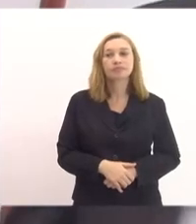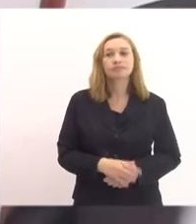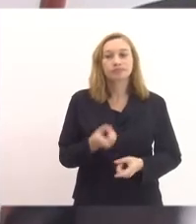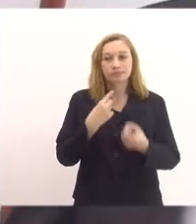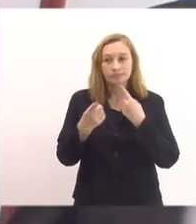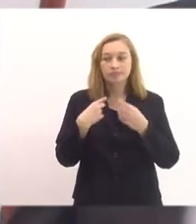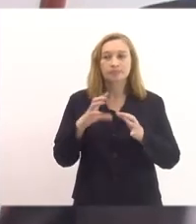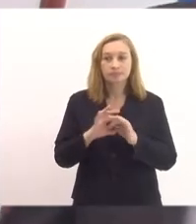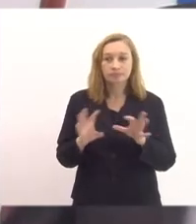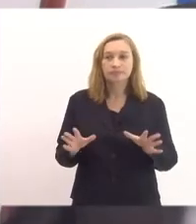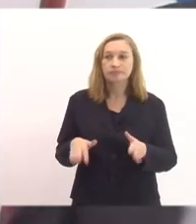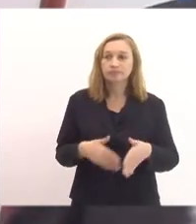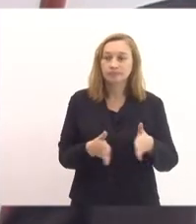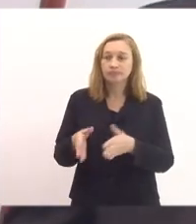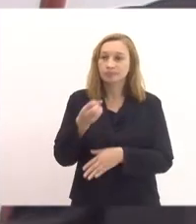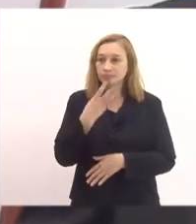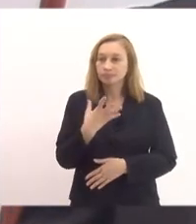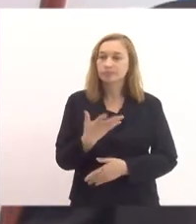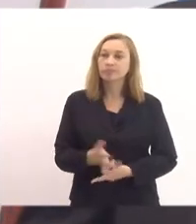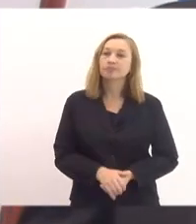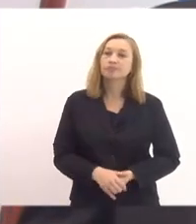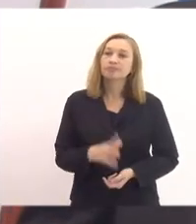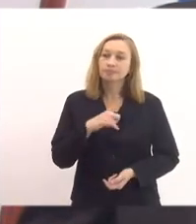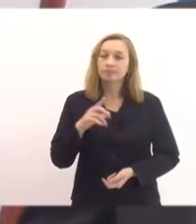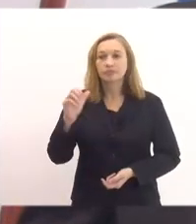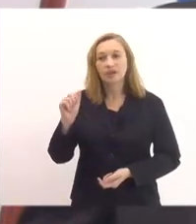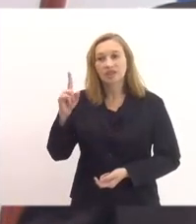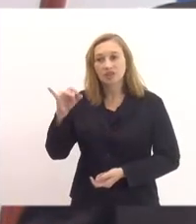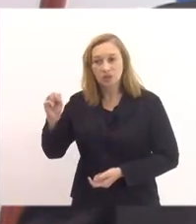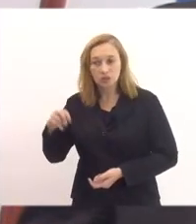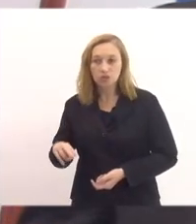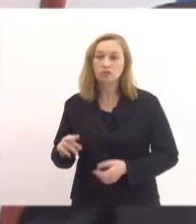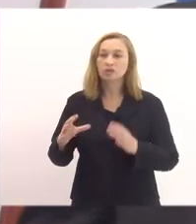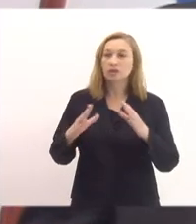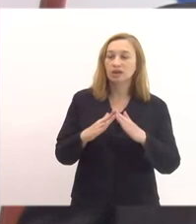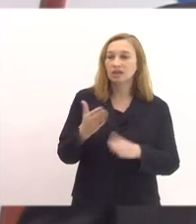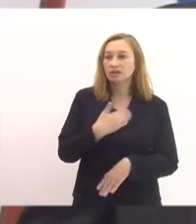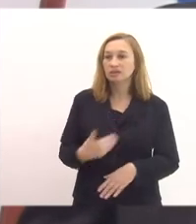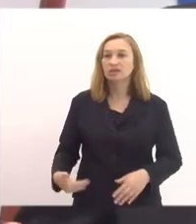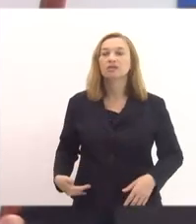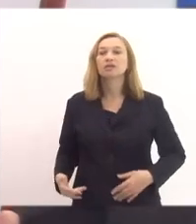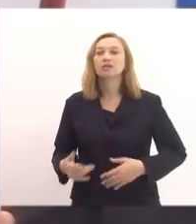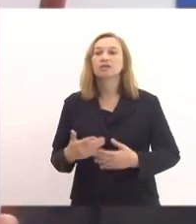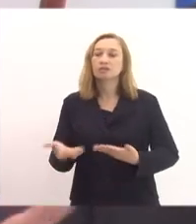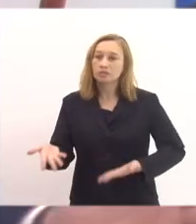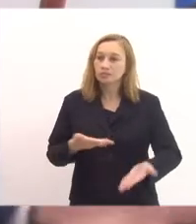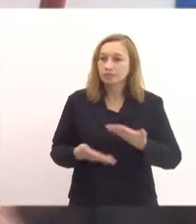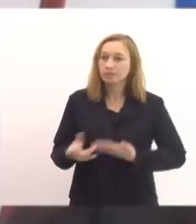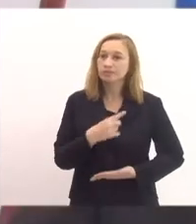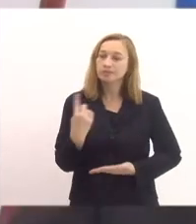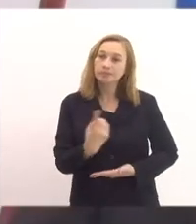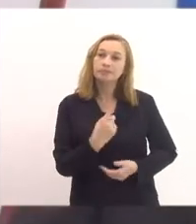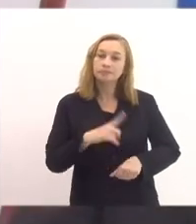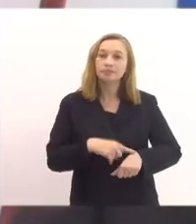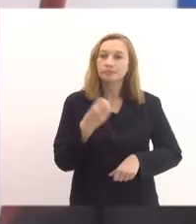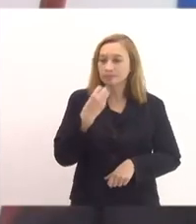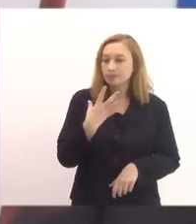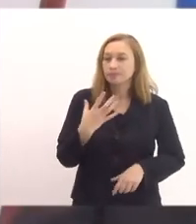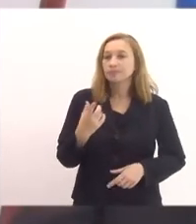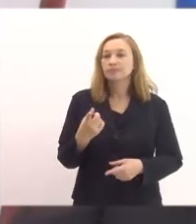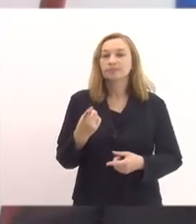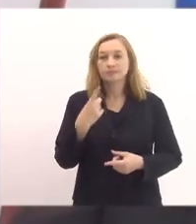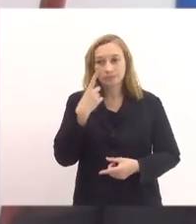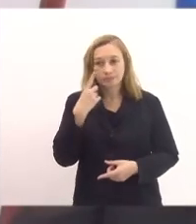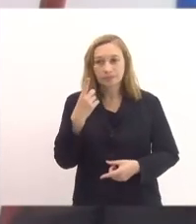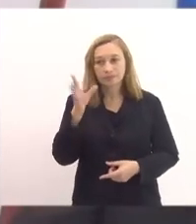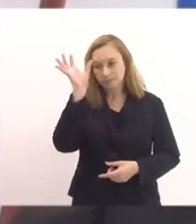diálogo já é um grande caminho. E ter aí o Adilson da Casa Civil, que tem sido um grande parceiro nosso. O momento é muito favorável para a gente tentar